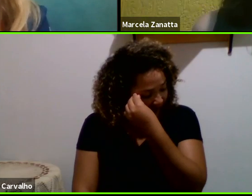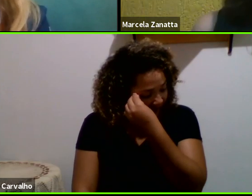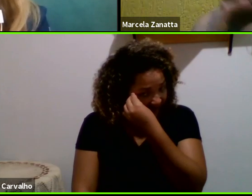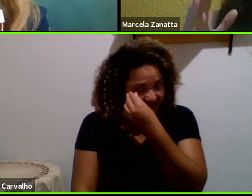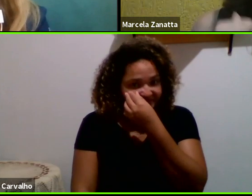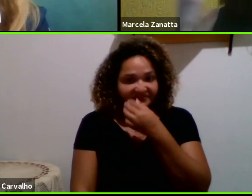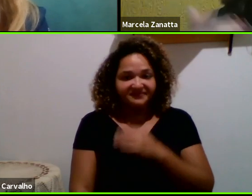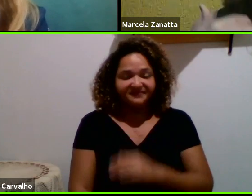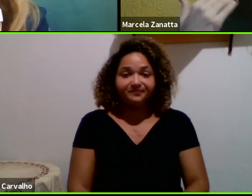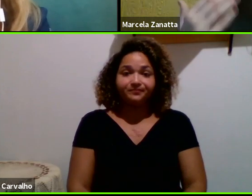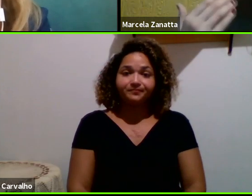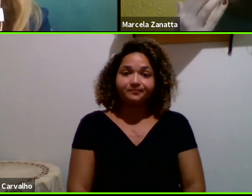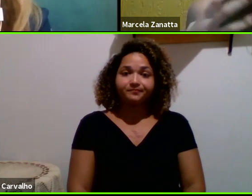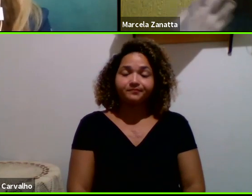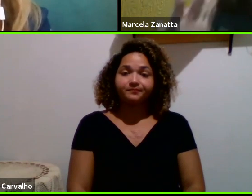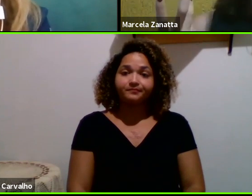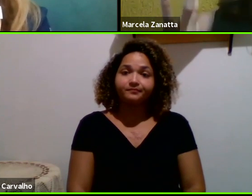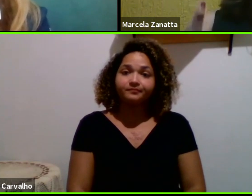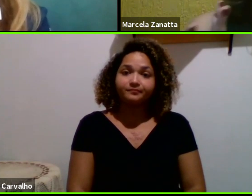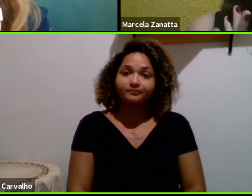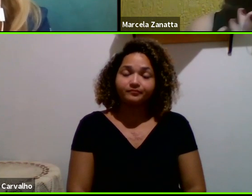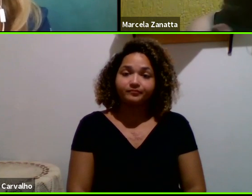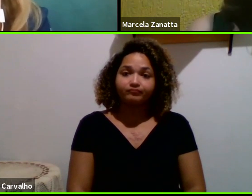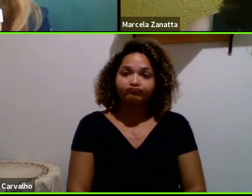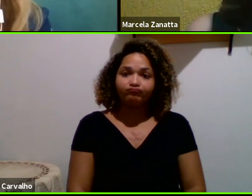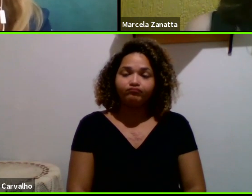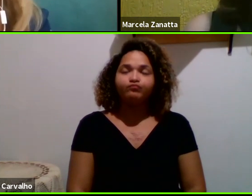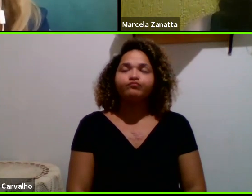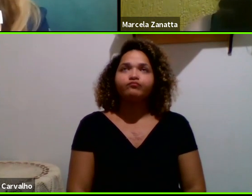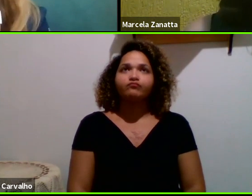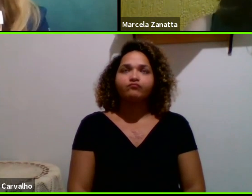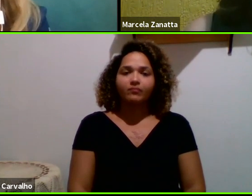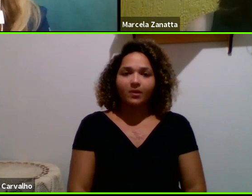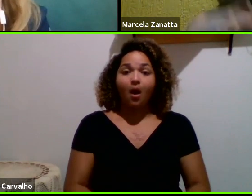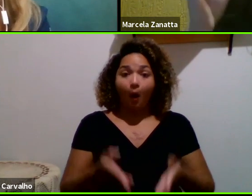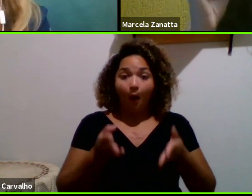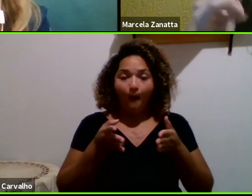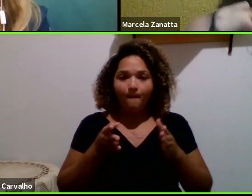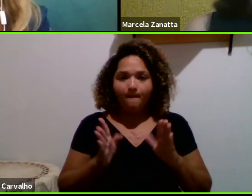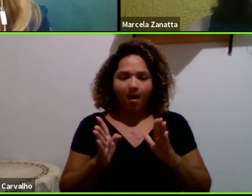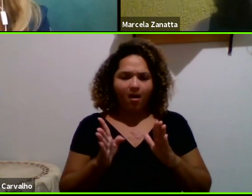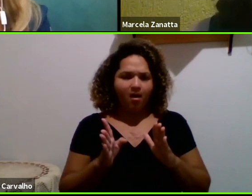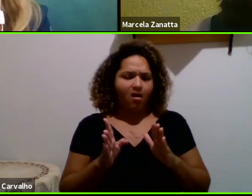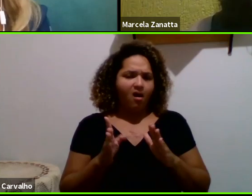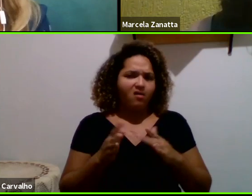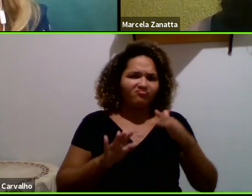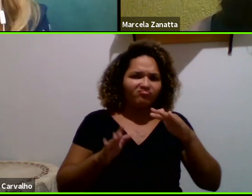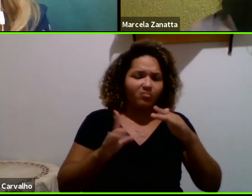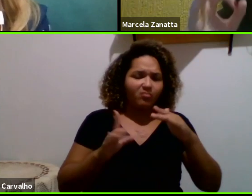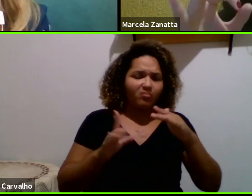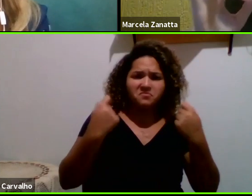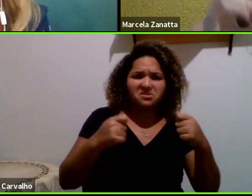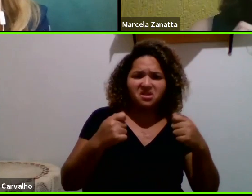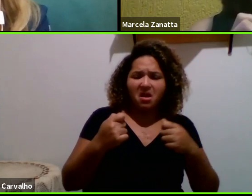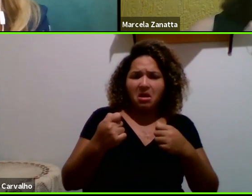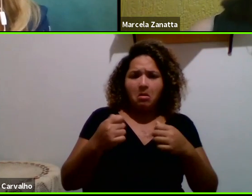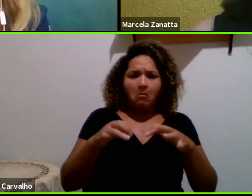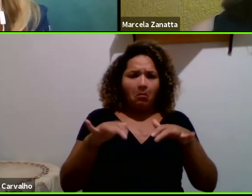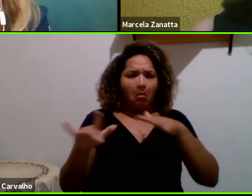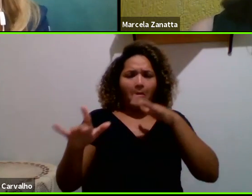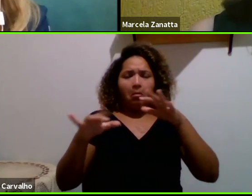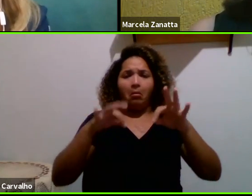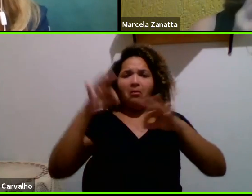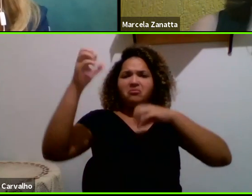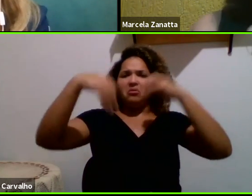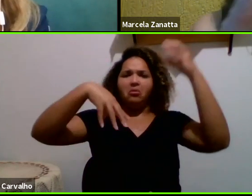de saúde. Então, você não precisa de grandes tecnologias para fazer esse trabalho com muita segurança. Então, no parto